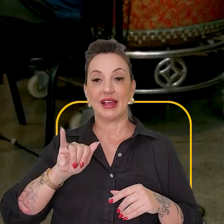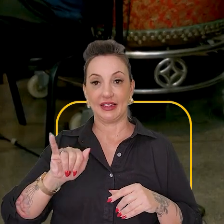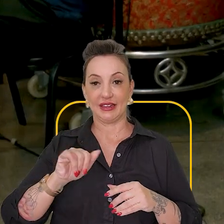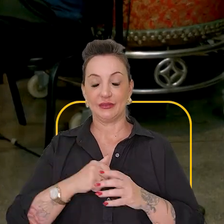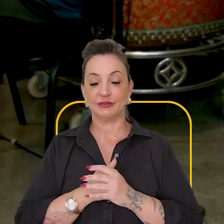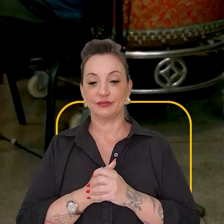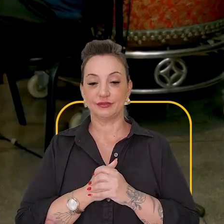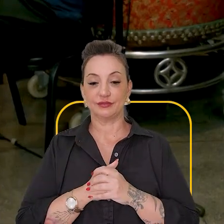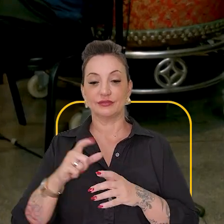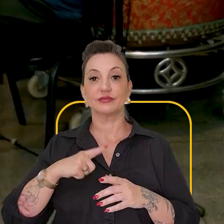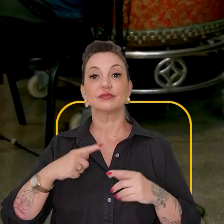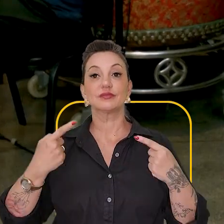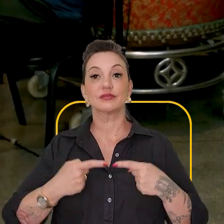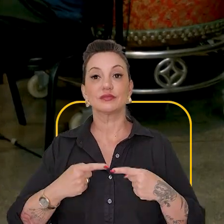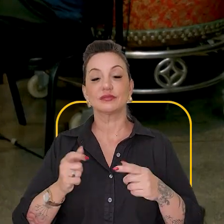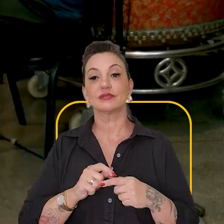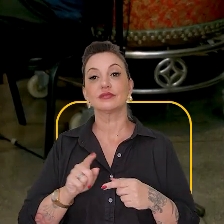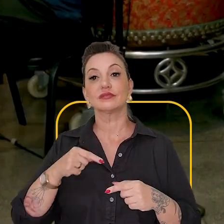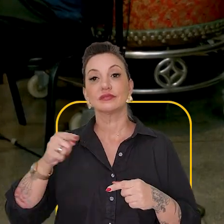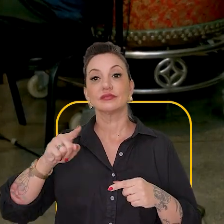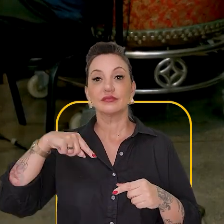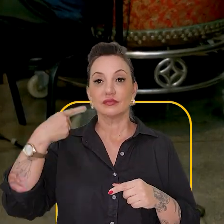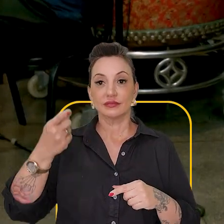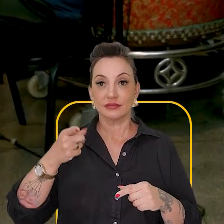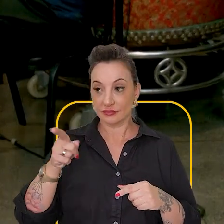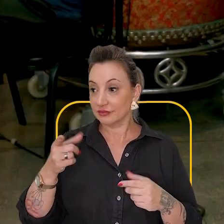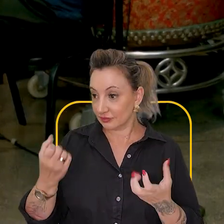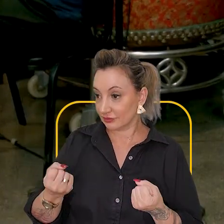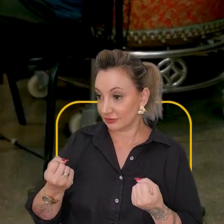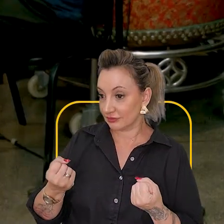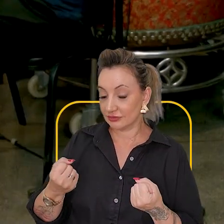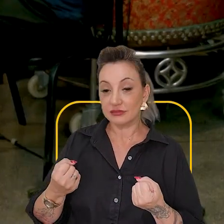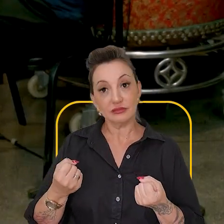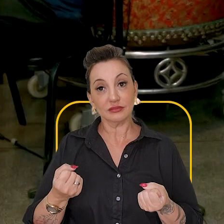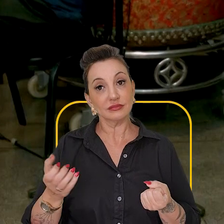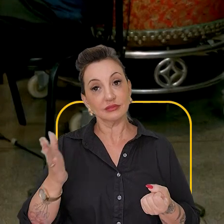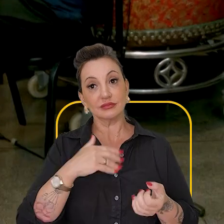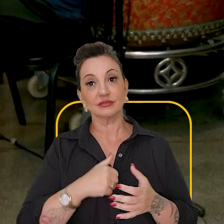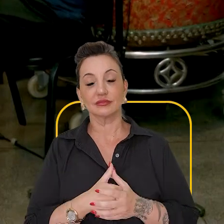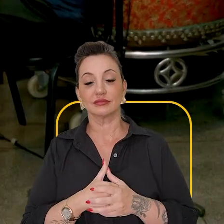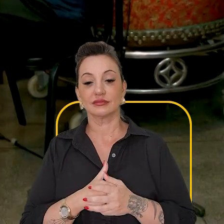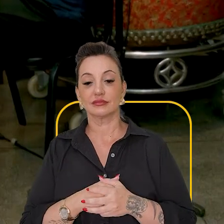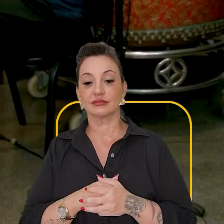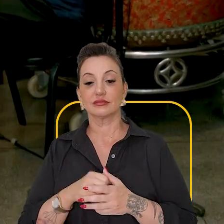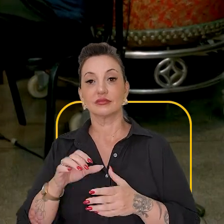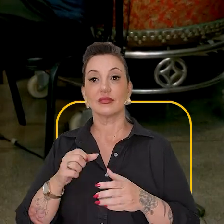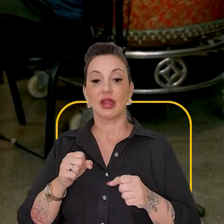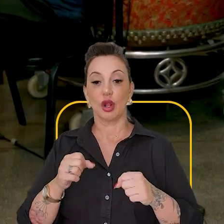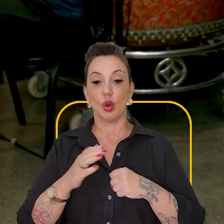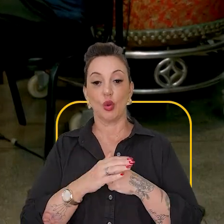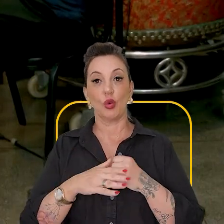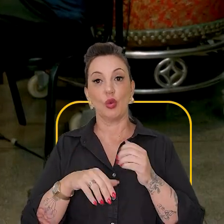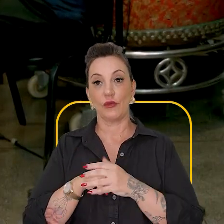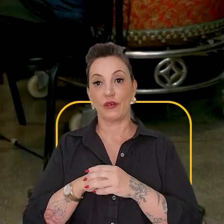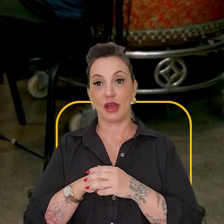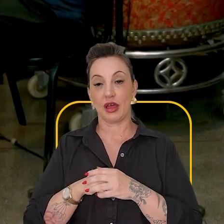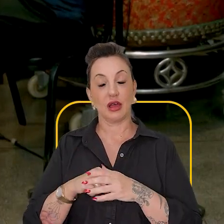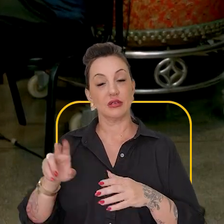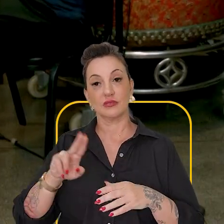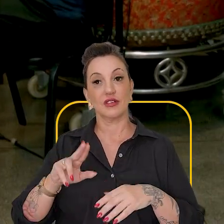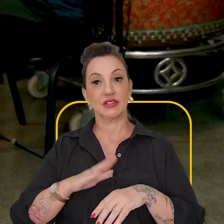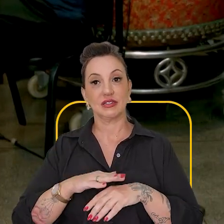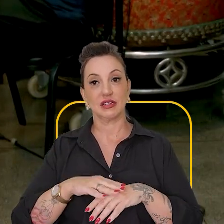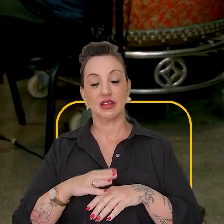para mim vai ter uma competição na semana que vem você tá a fim de ir falei vamos só que é de luva e a gente não lutava de